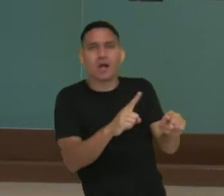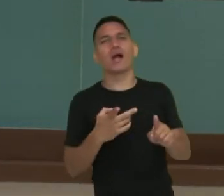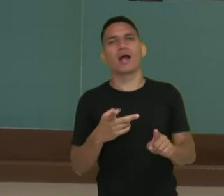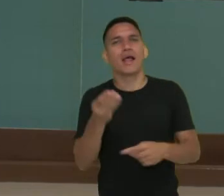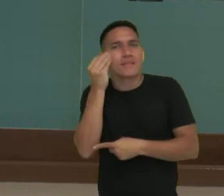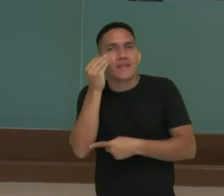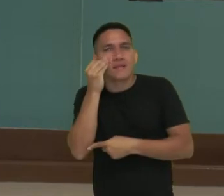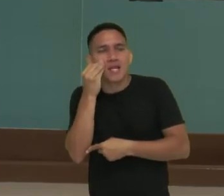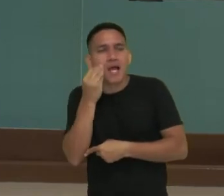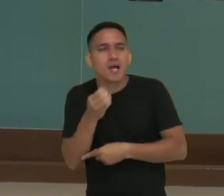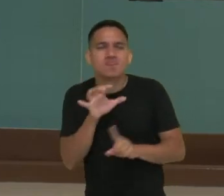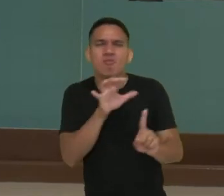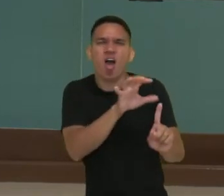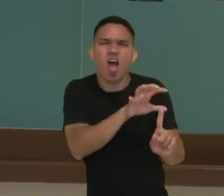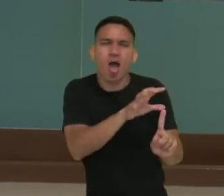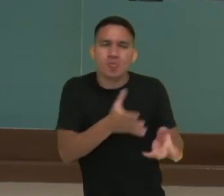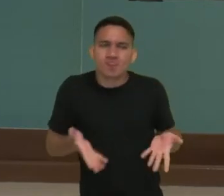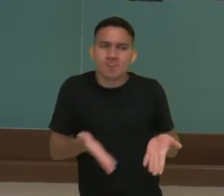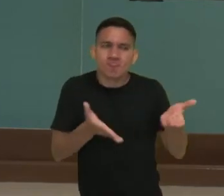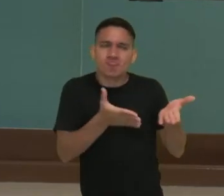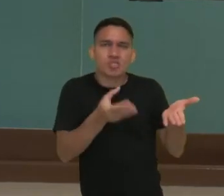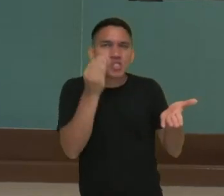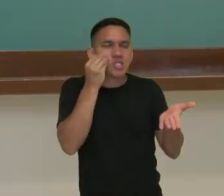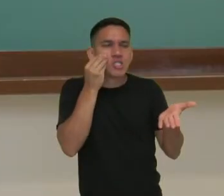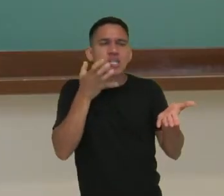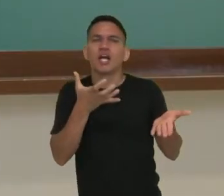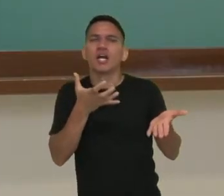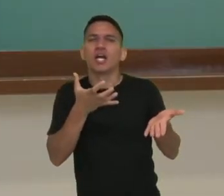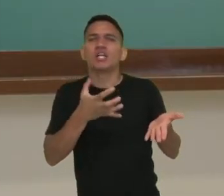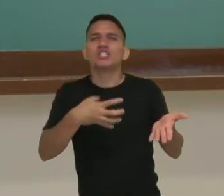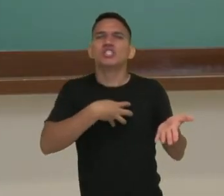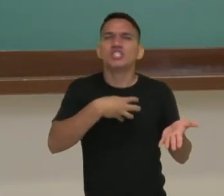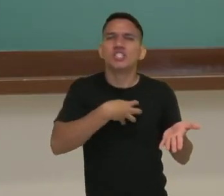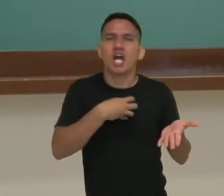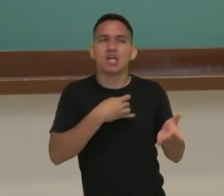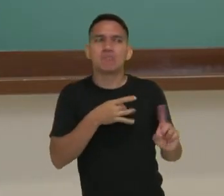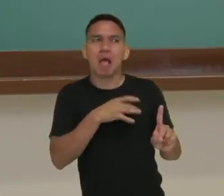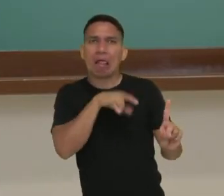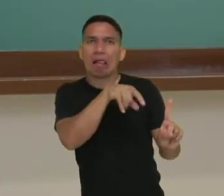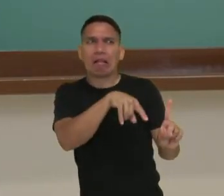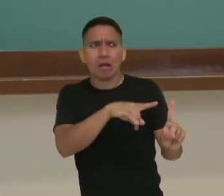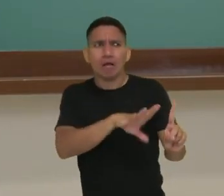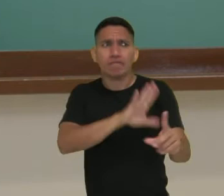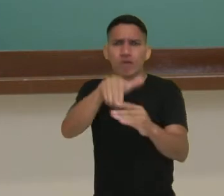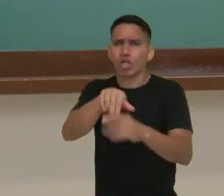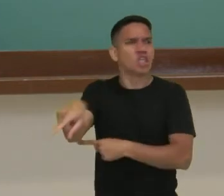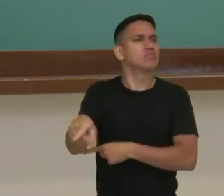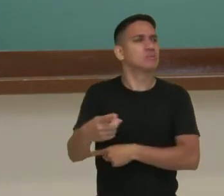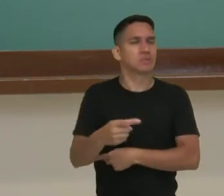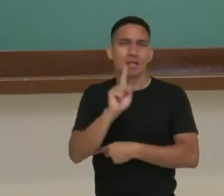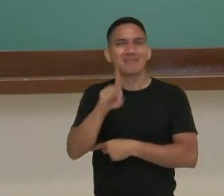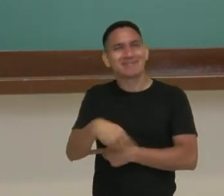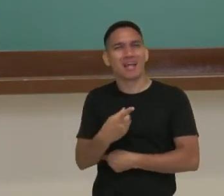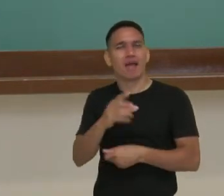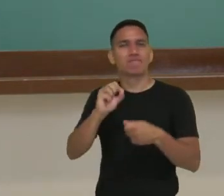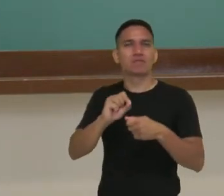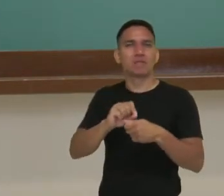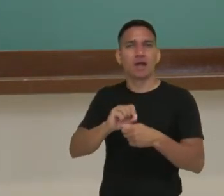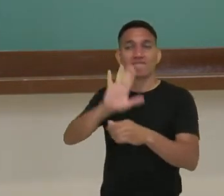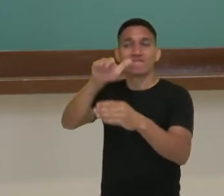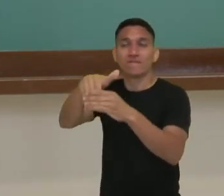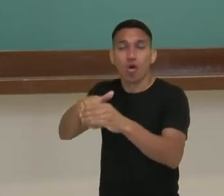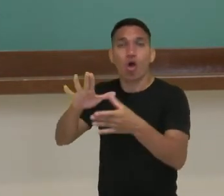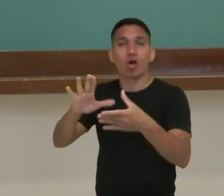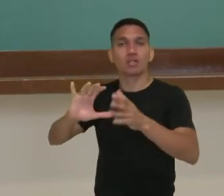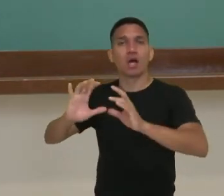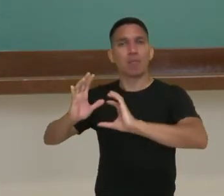né, persuadir de uma maneira violenta as pessoas a votarem no Partido Liberal.